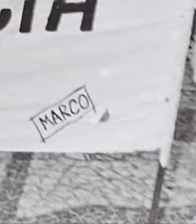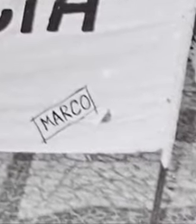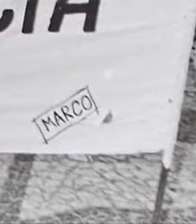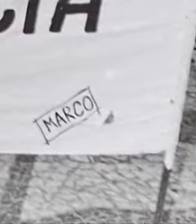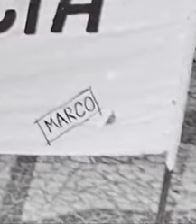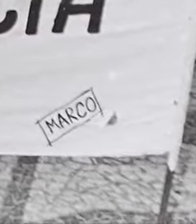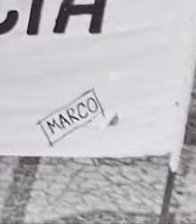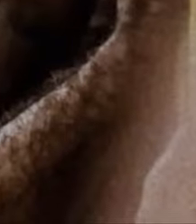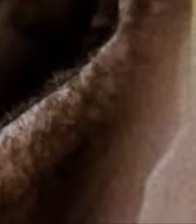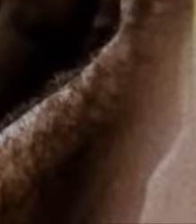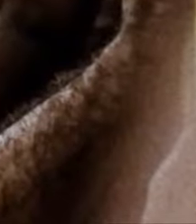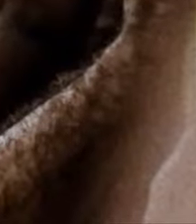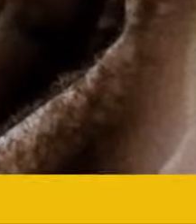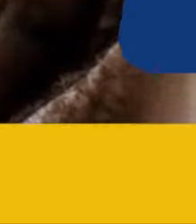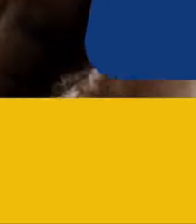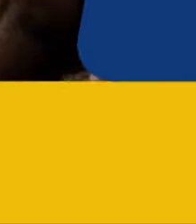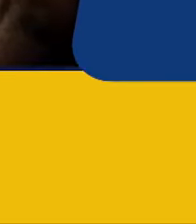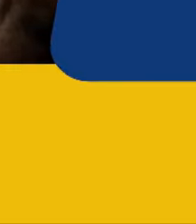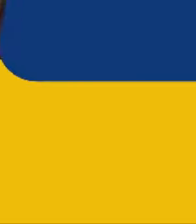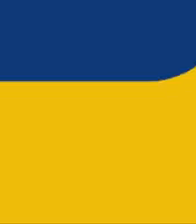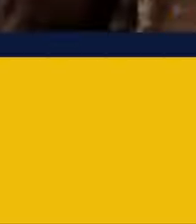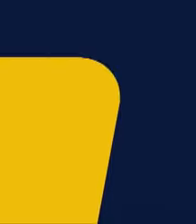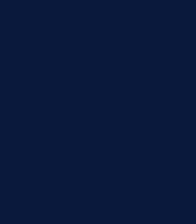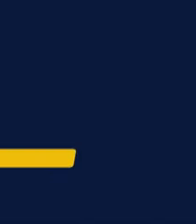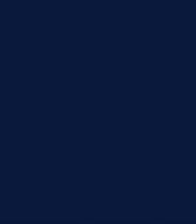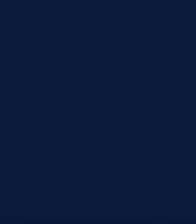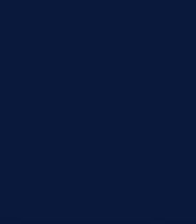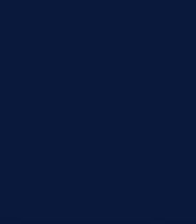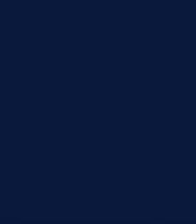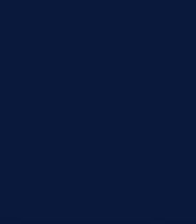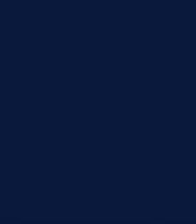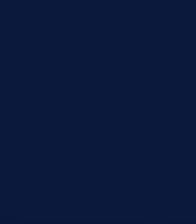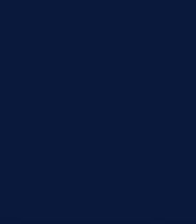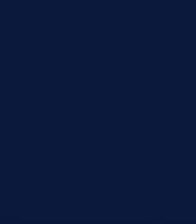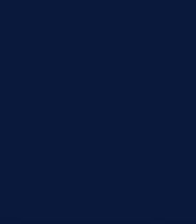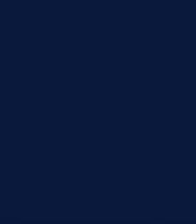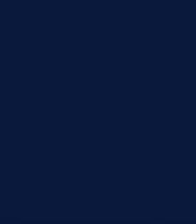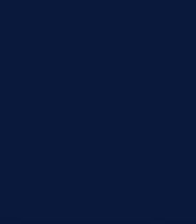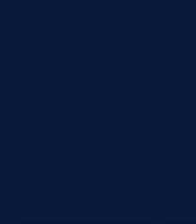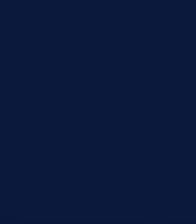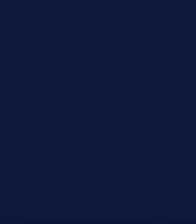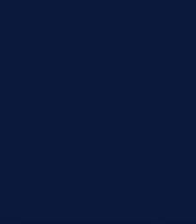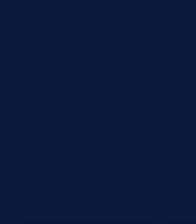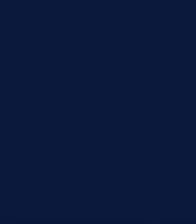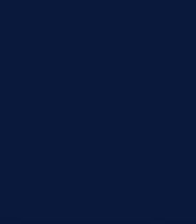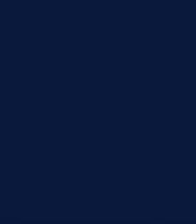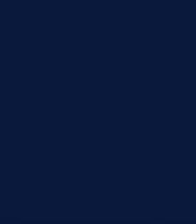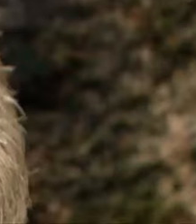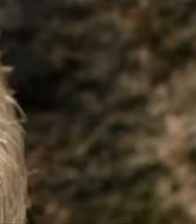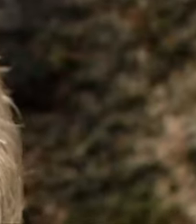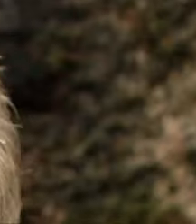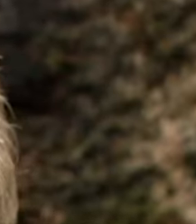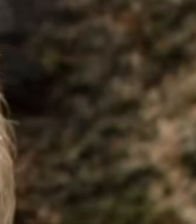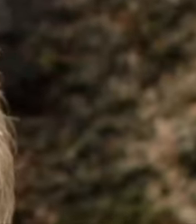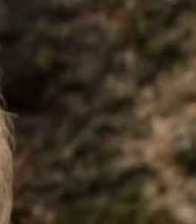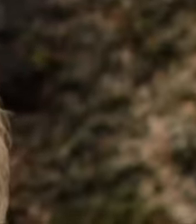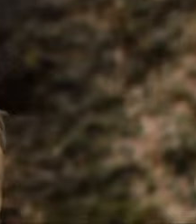Grande do Sul. Voz da Pele. Estreia quinta, 9 da noite.